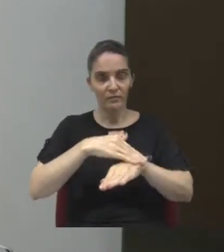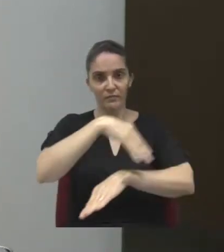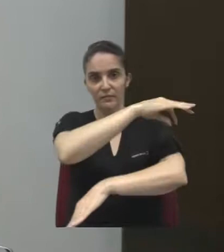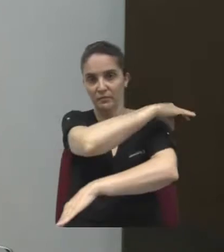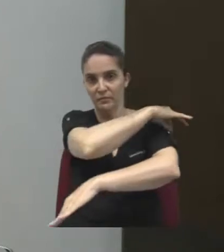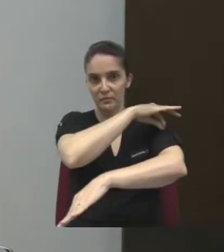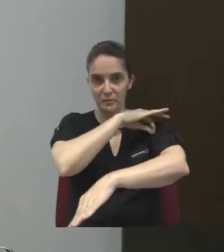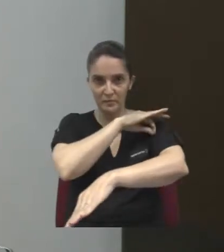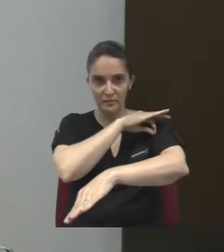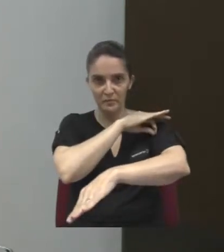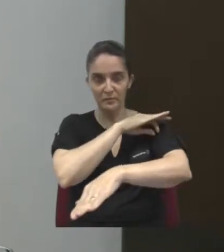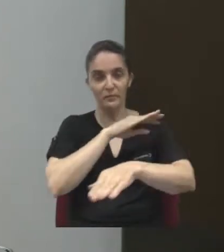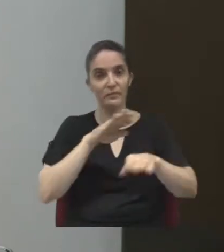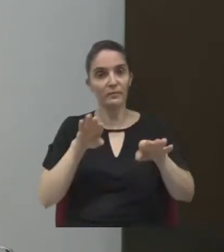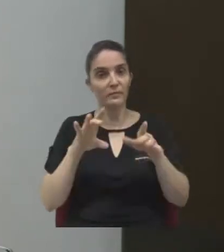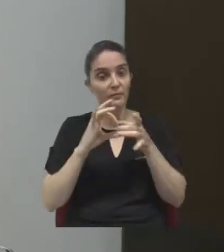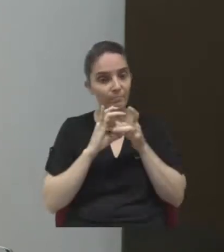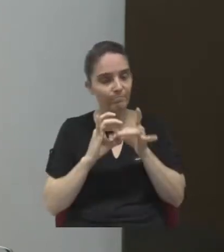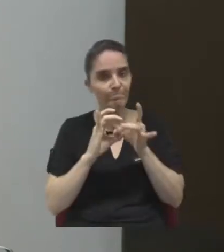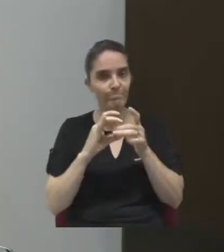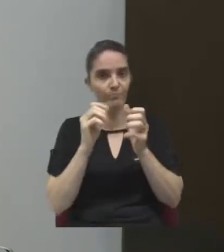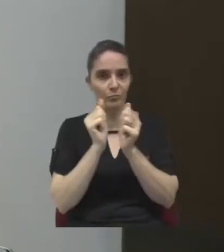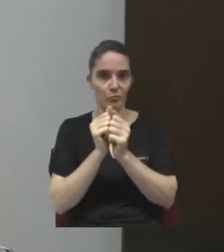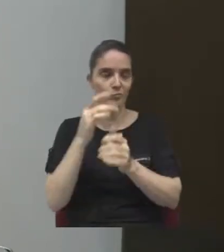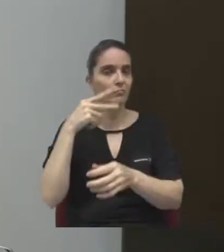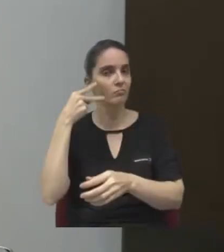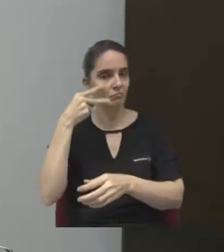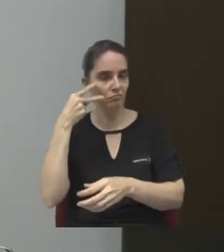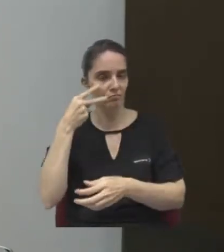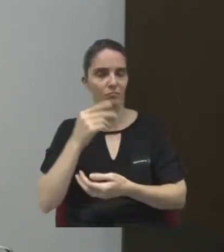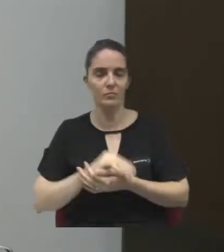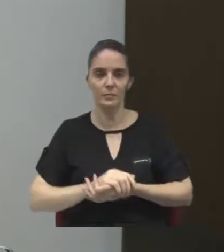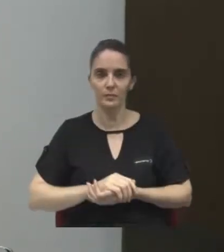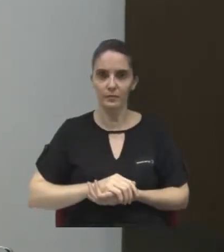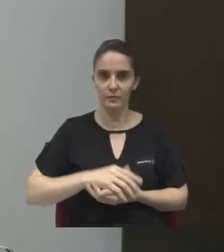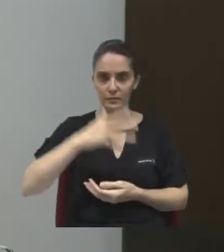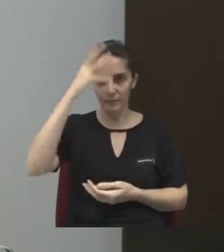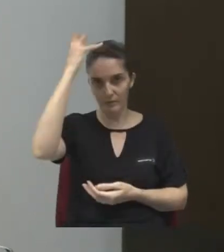e Prefeitura. E, quando o faço, digo que